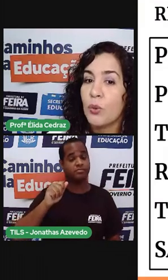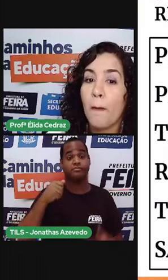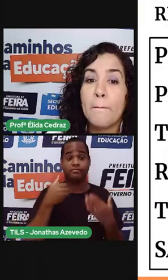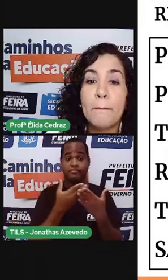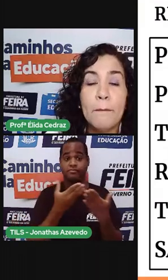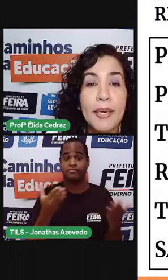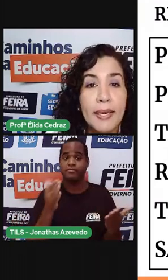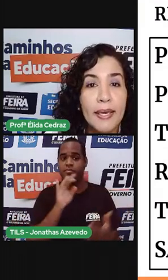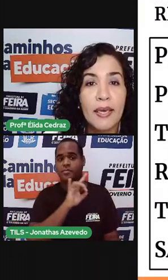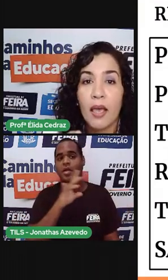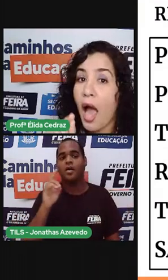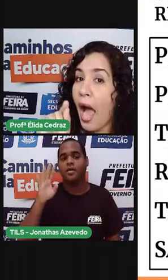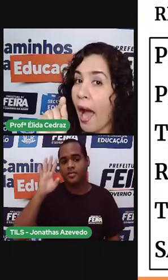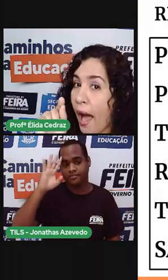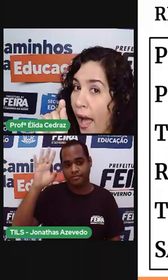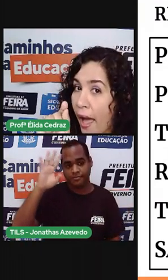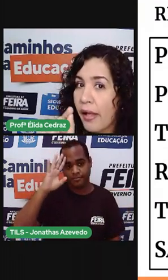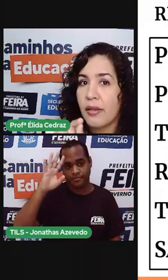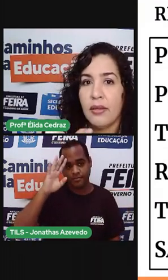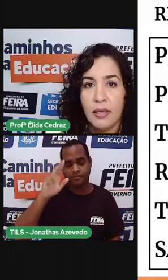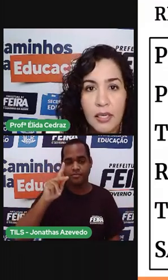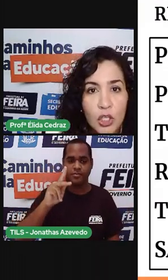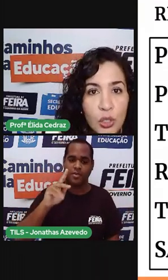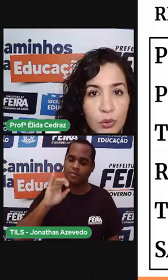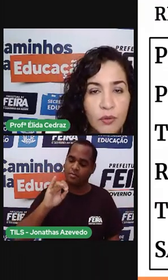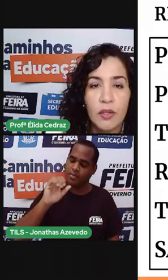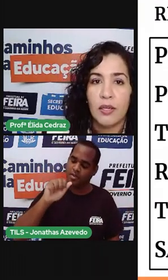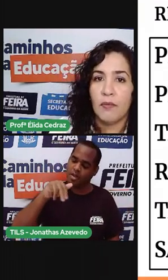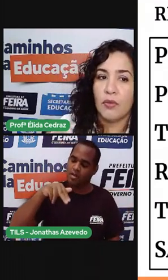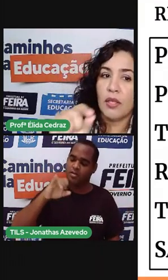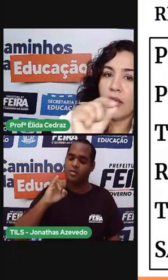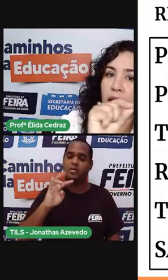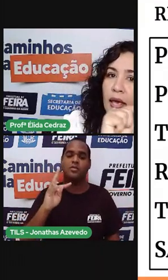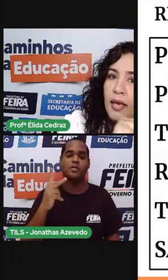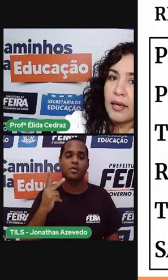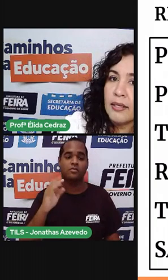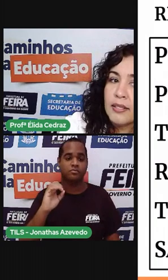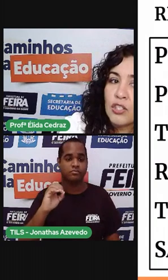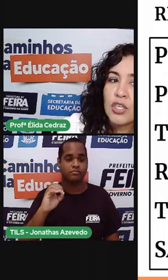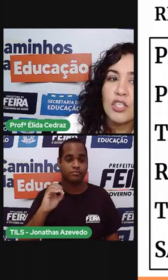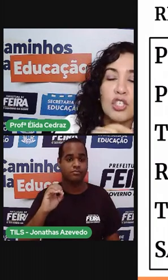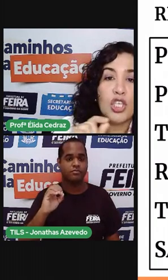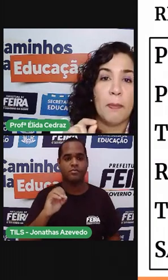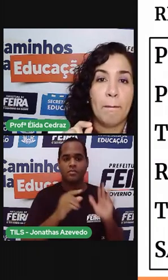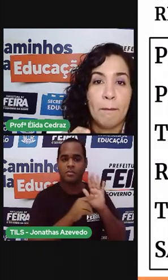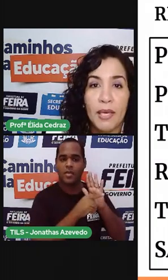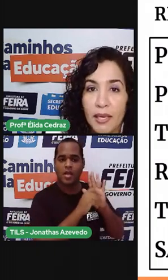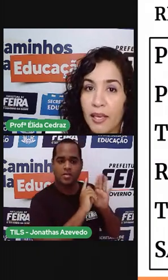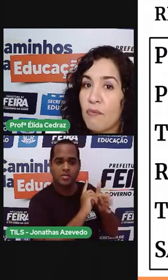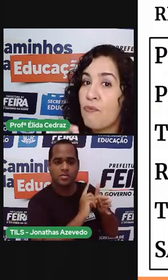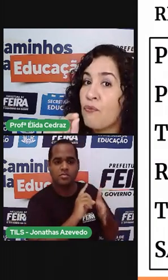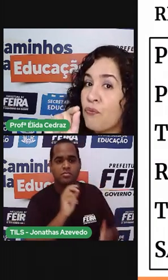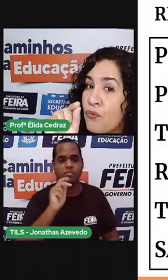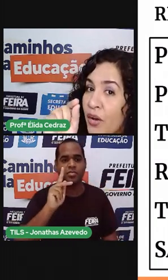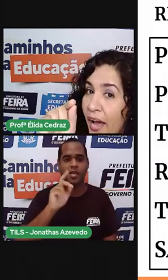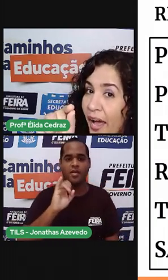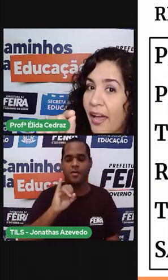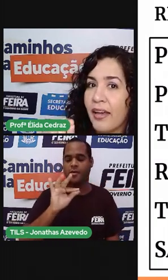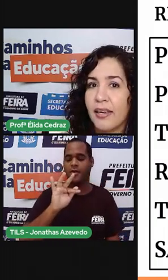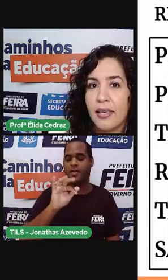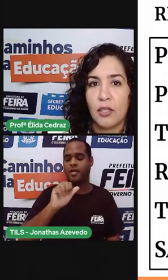ouriço piá a caminho é antes de